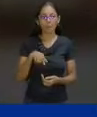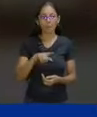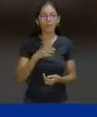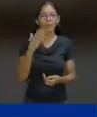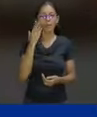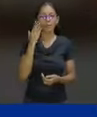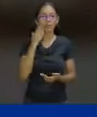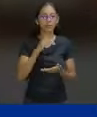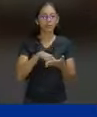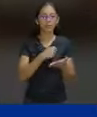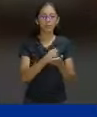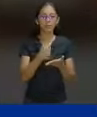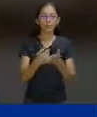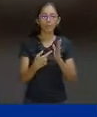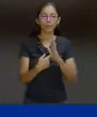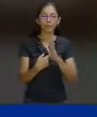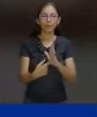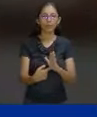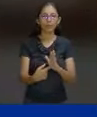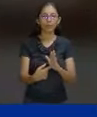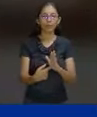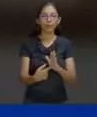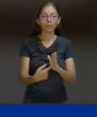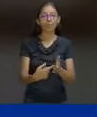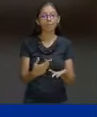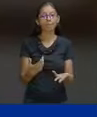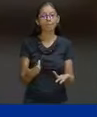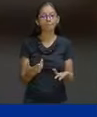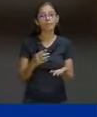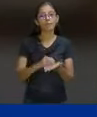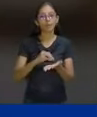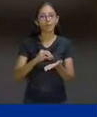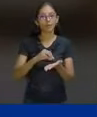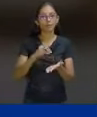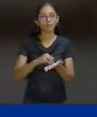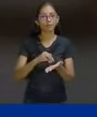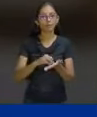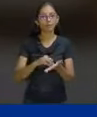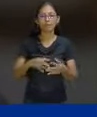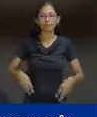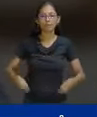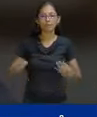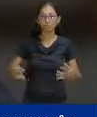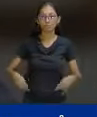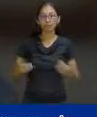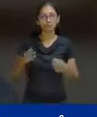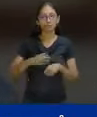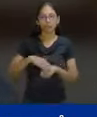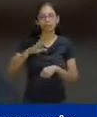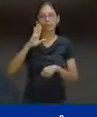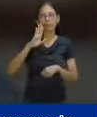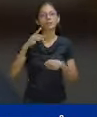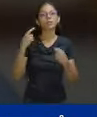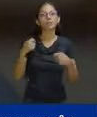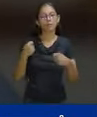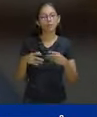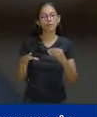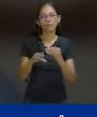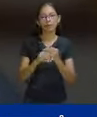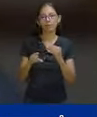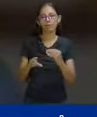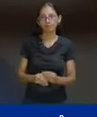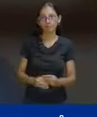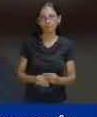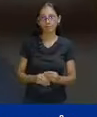no sentido de que a documentação que foi apresentada ela foi suficiente para atestar a regularidade do gasto para os fins de que se destina o processo de prestação